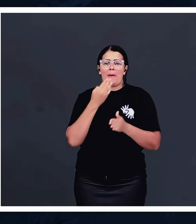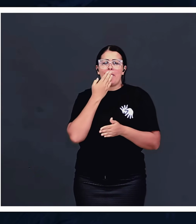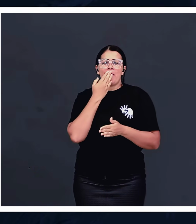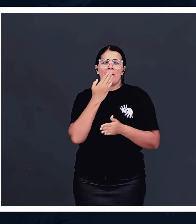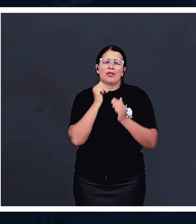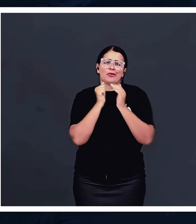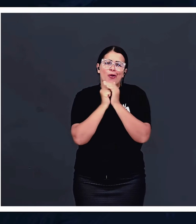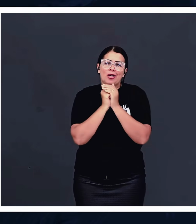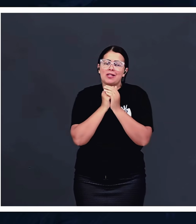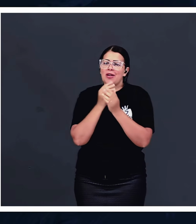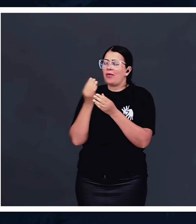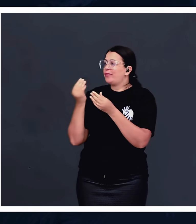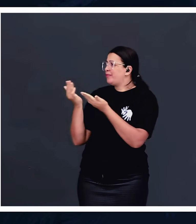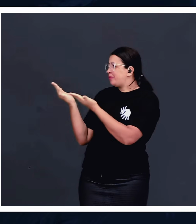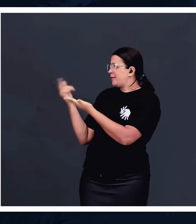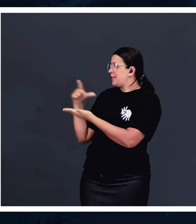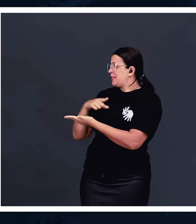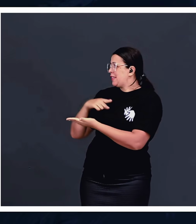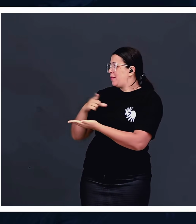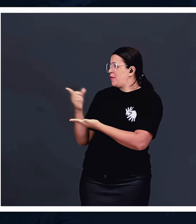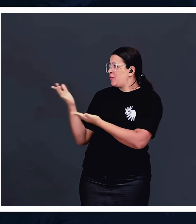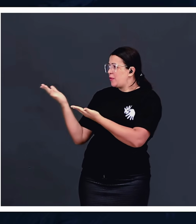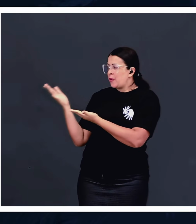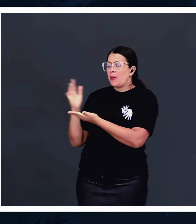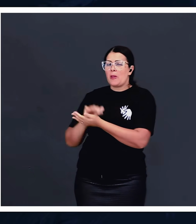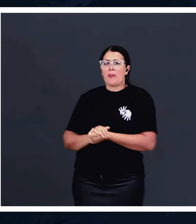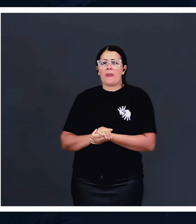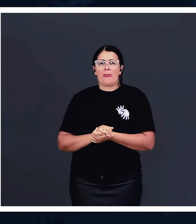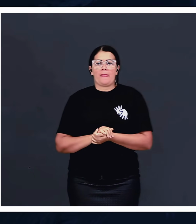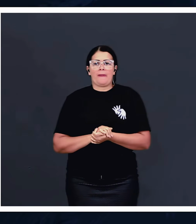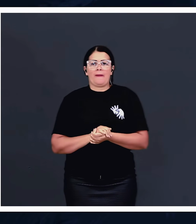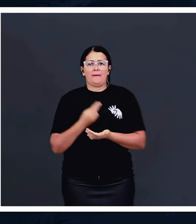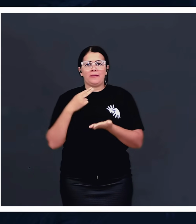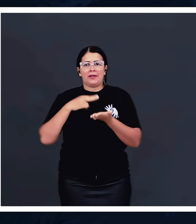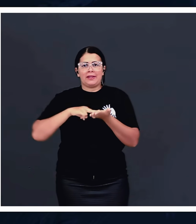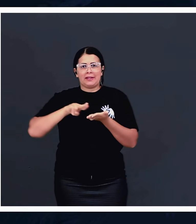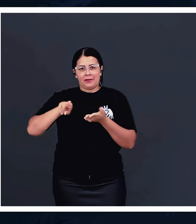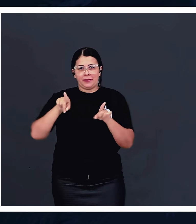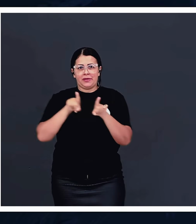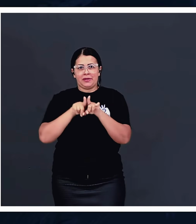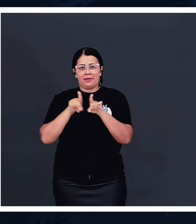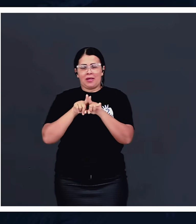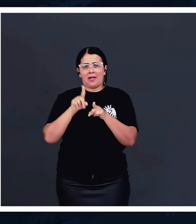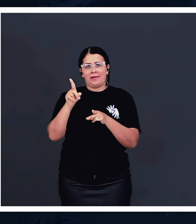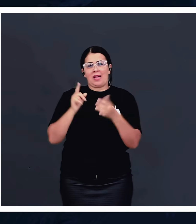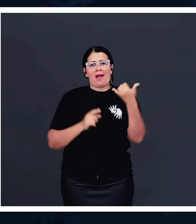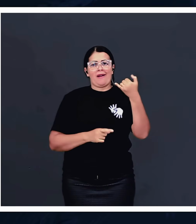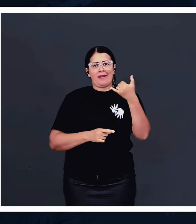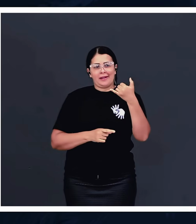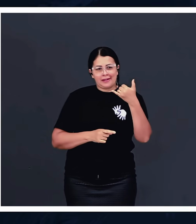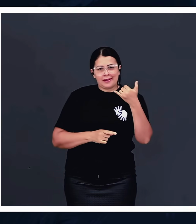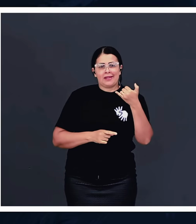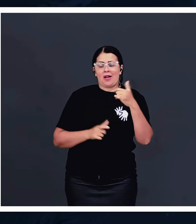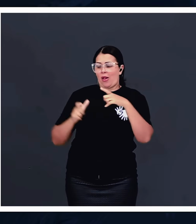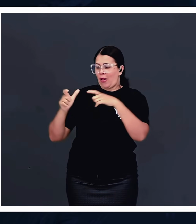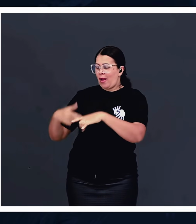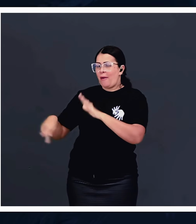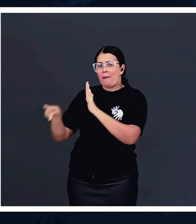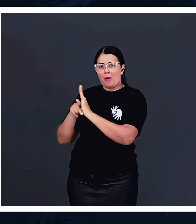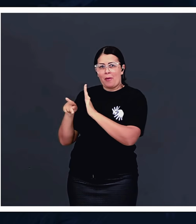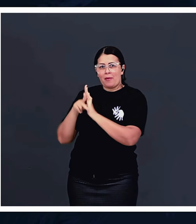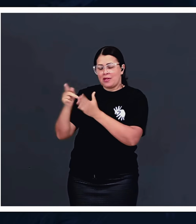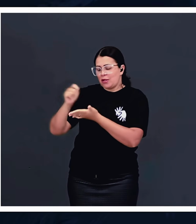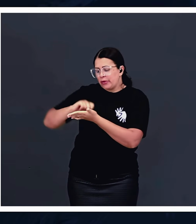oração. Aqui nós temos o cartãozinho, caneta, lugar apropriado para